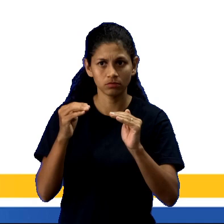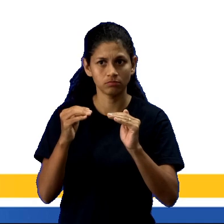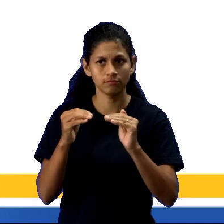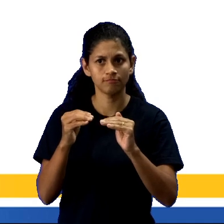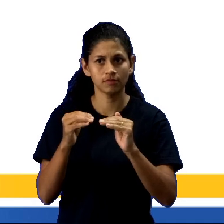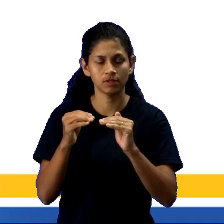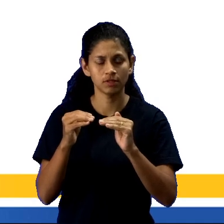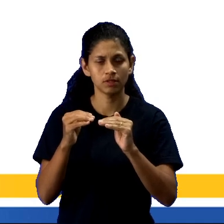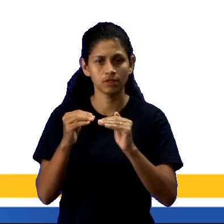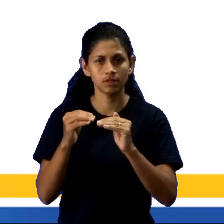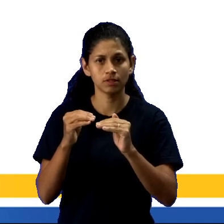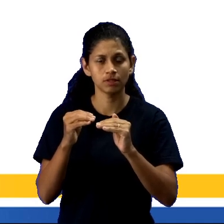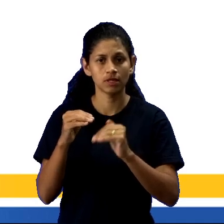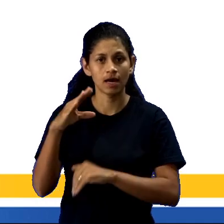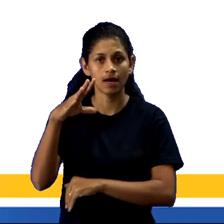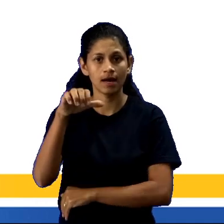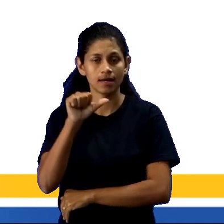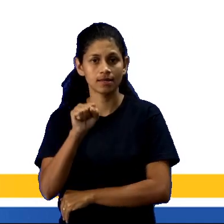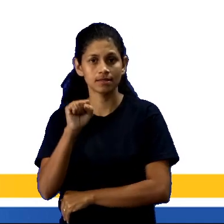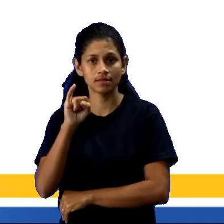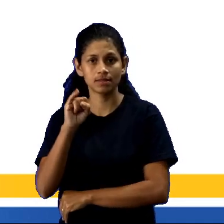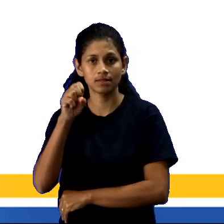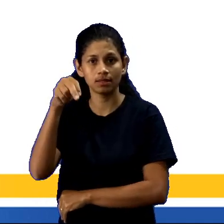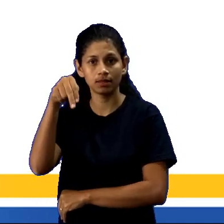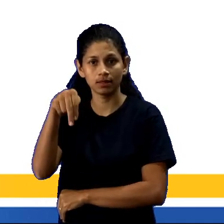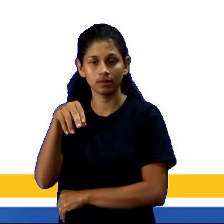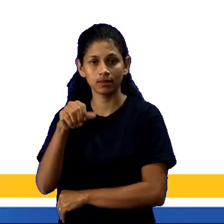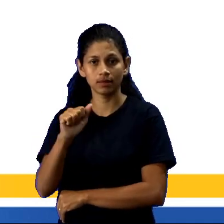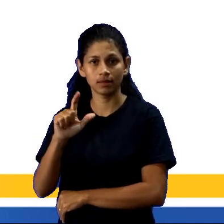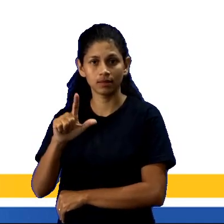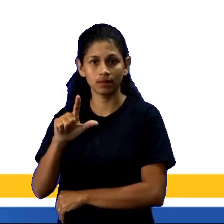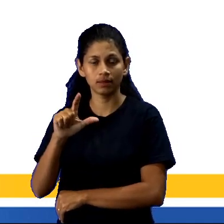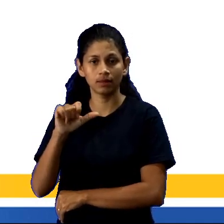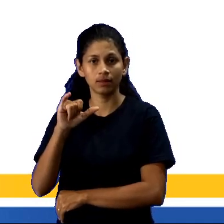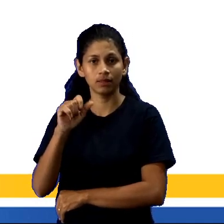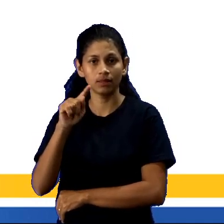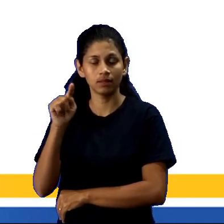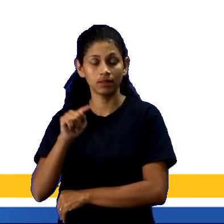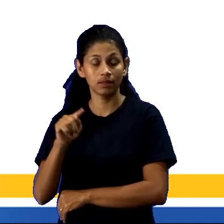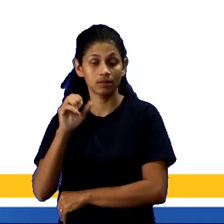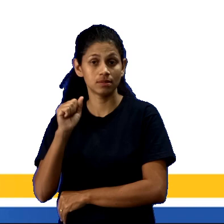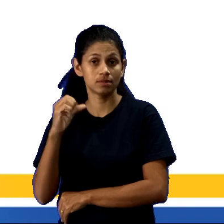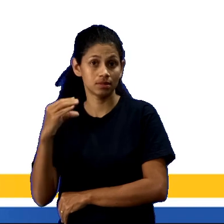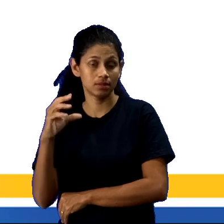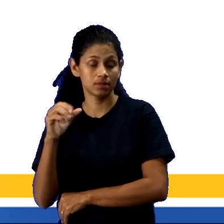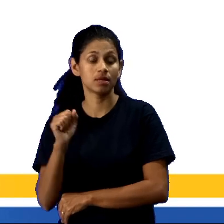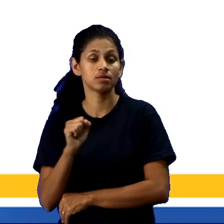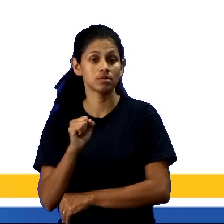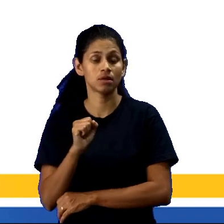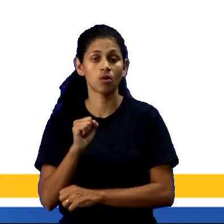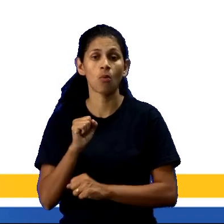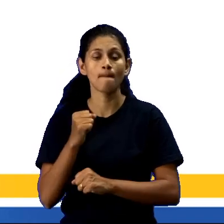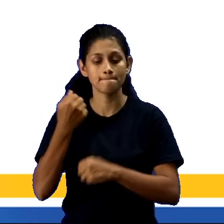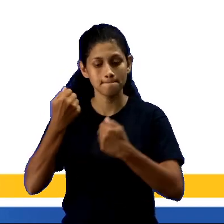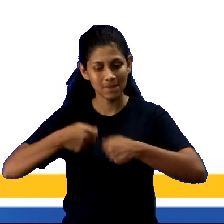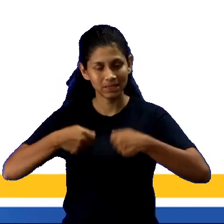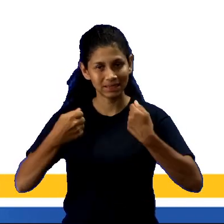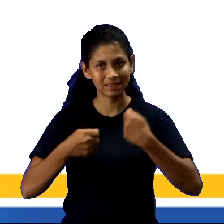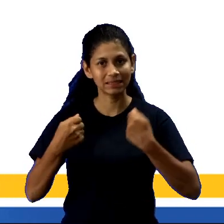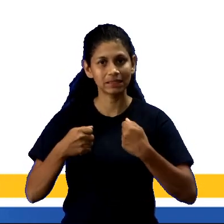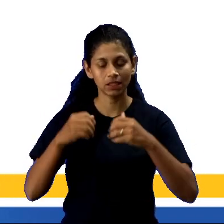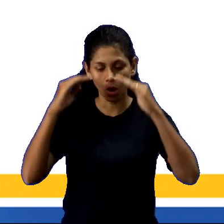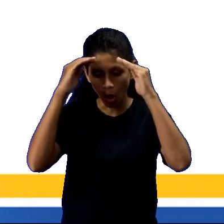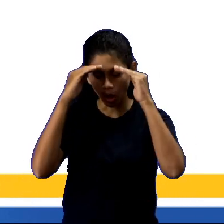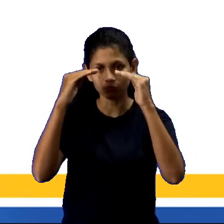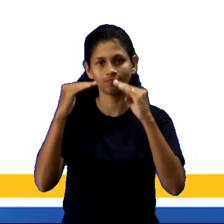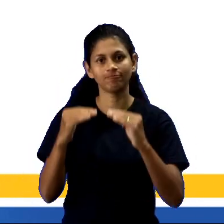específica. O que acontece se você não obedecer? Infração leve e a penalidade é multa em até